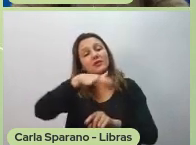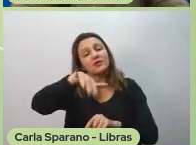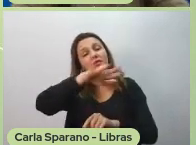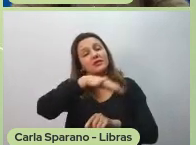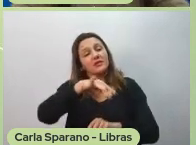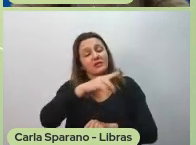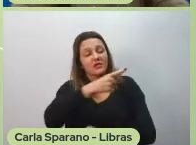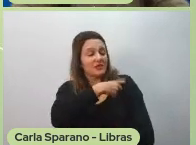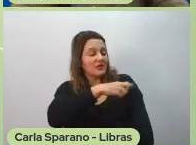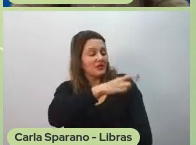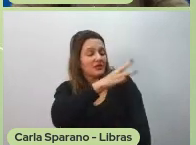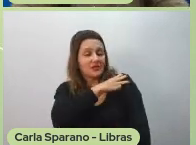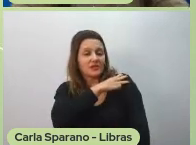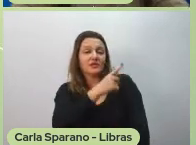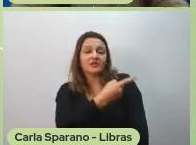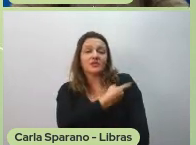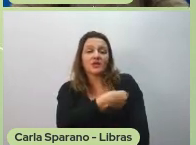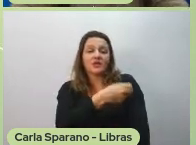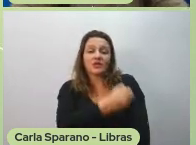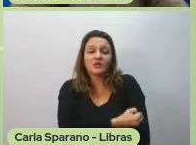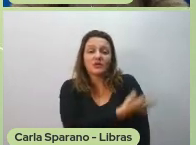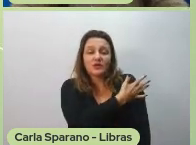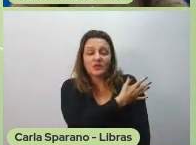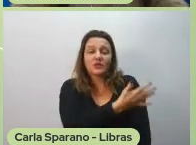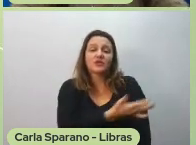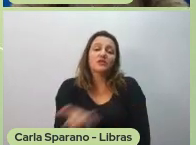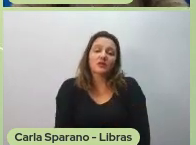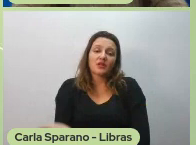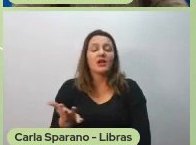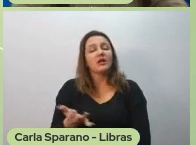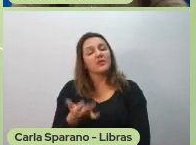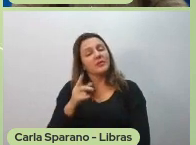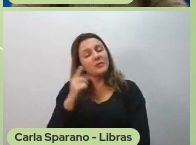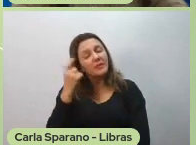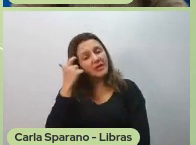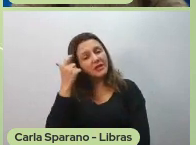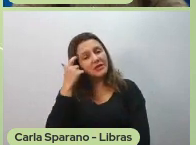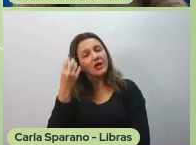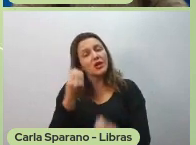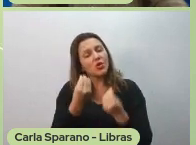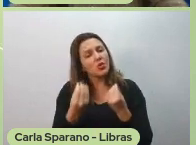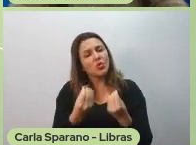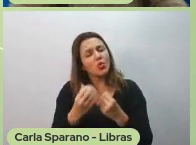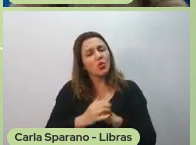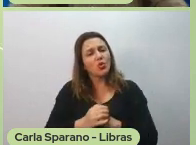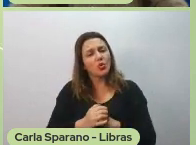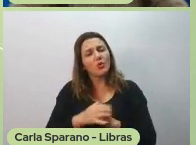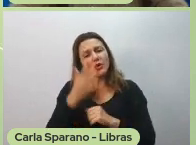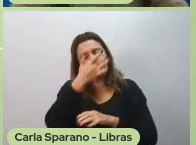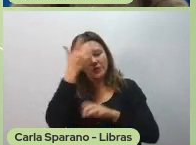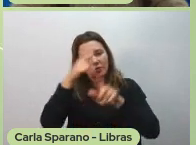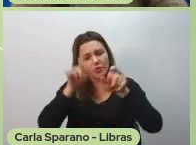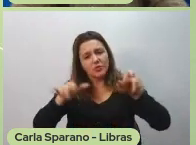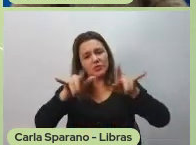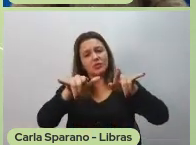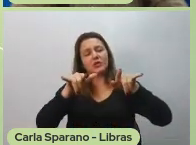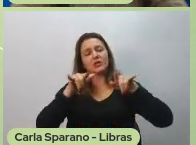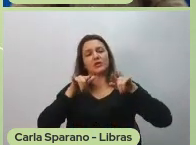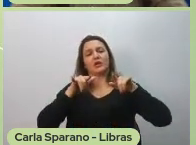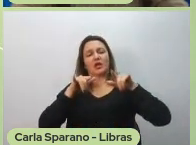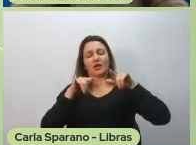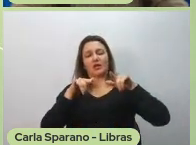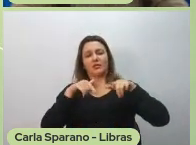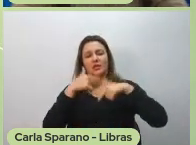gente consiga, ao atrair, pensar em atrair essas pessoas para as